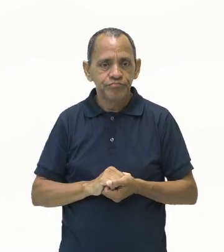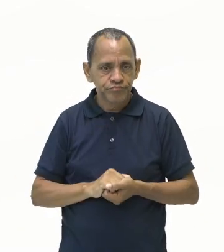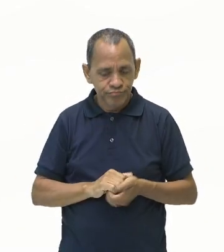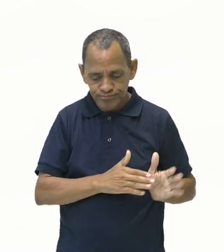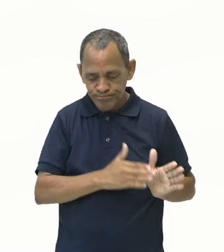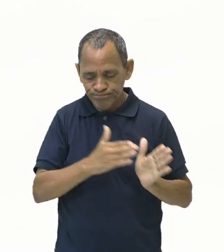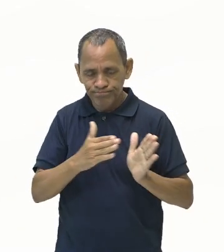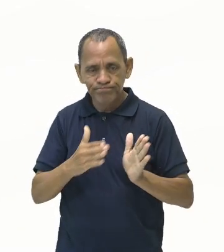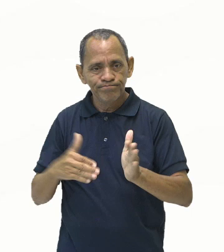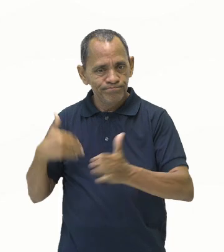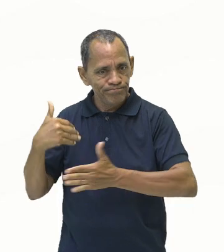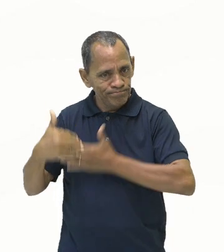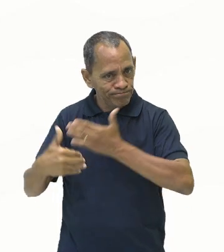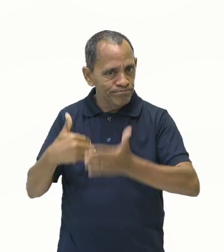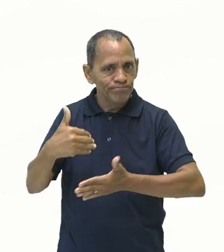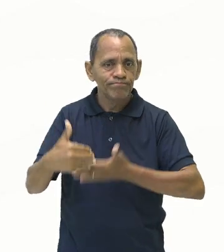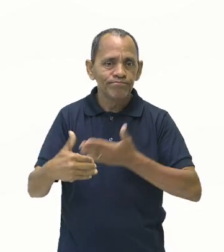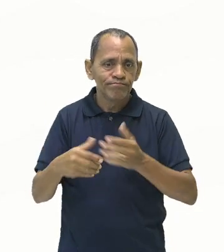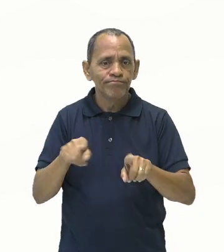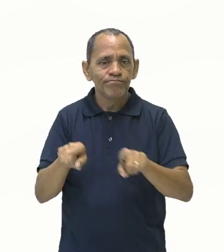por esse processo de